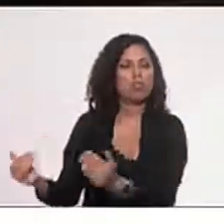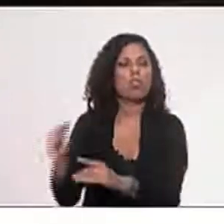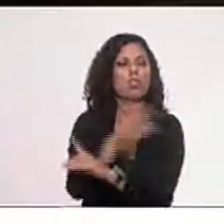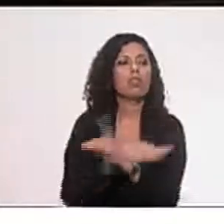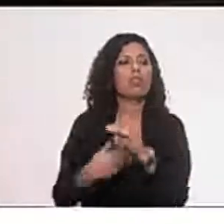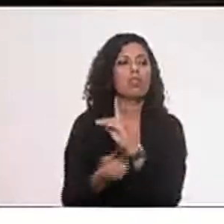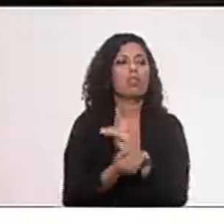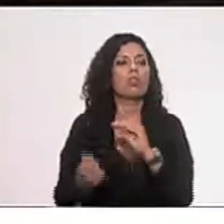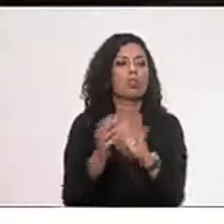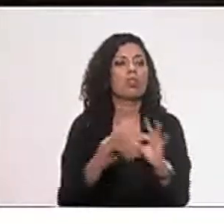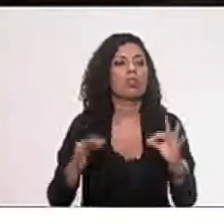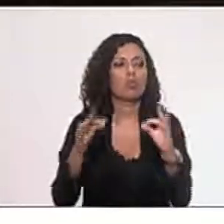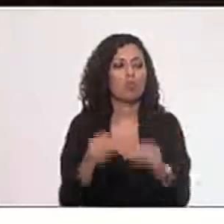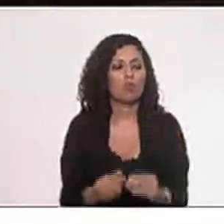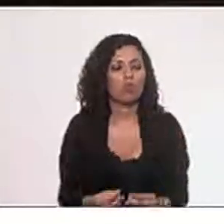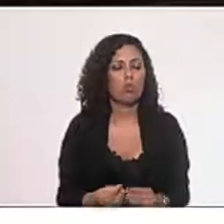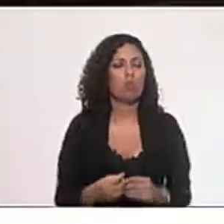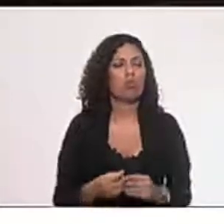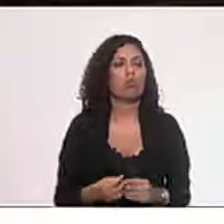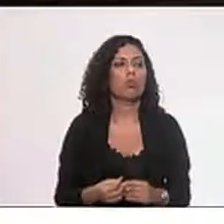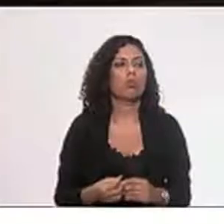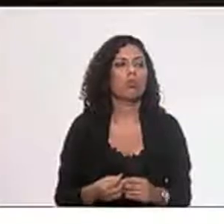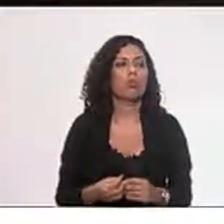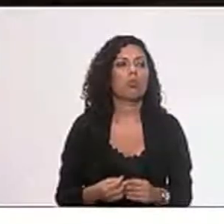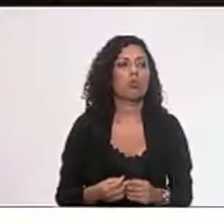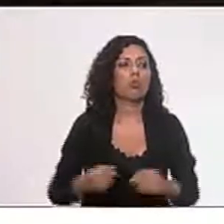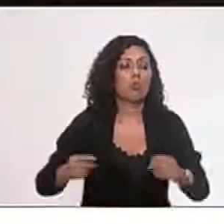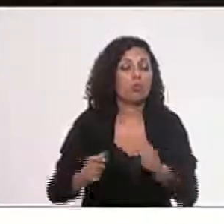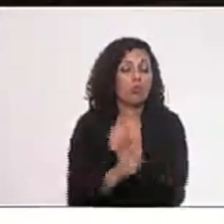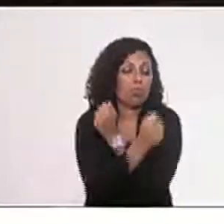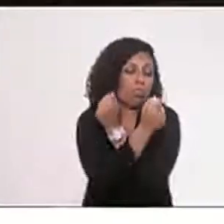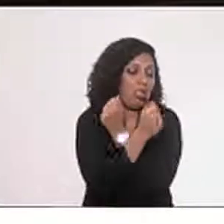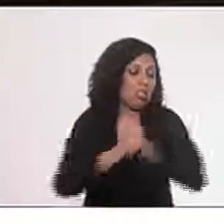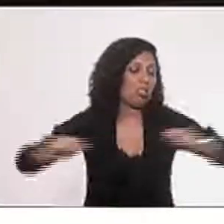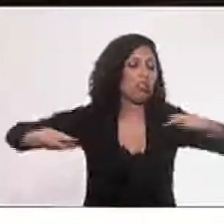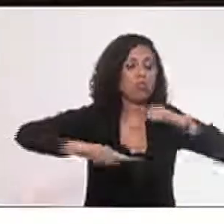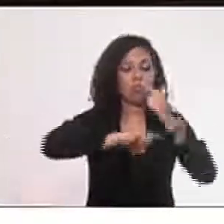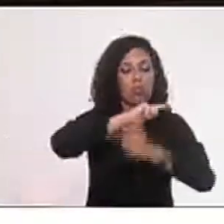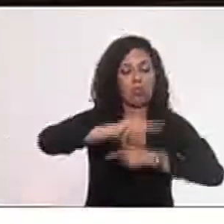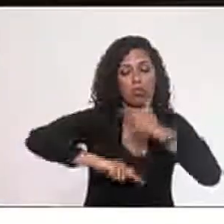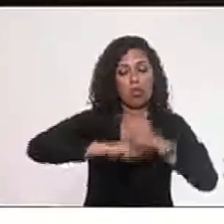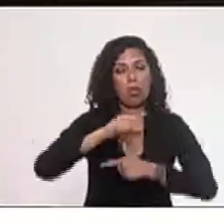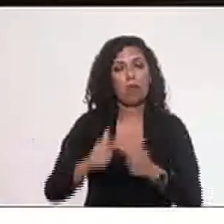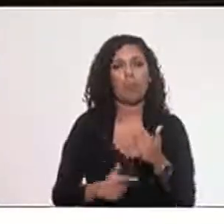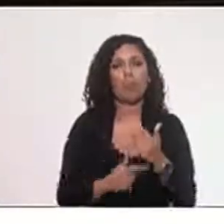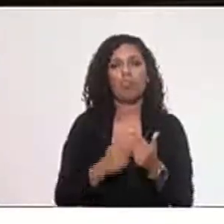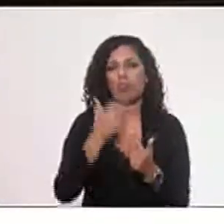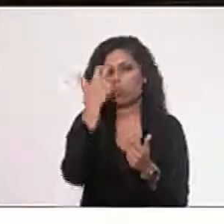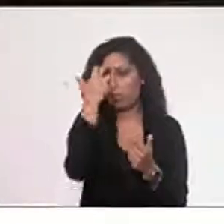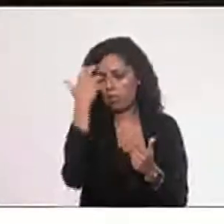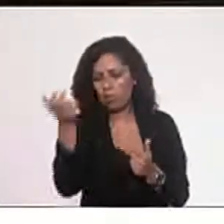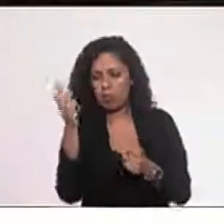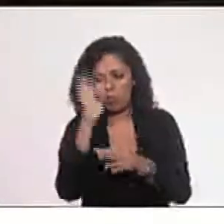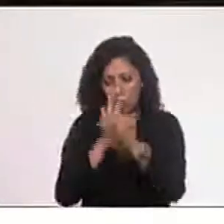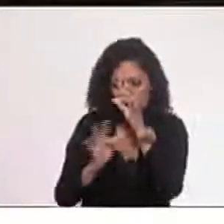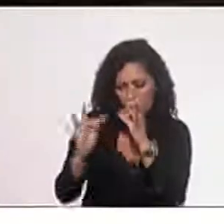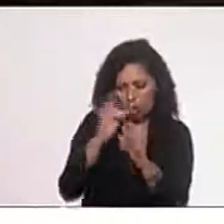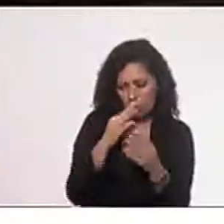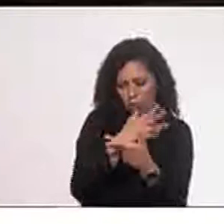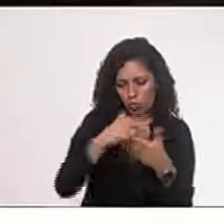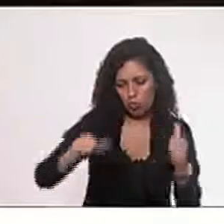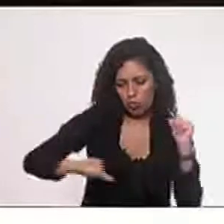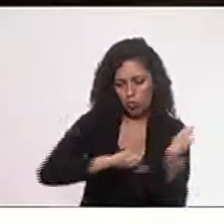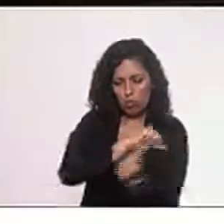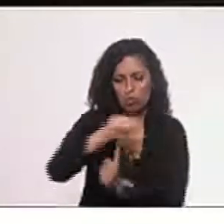que no caso de janeiro fluminense o grande acervo de produção de conhecimento tecnologia e inovação